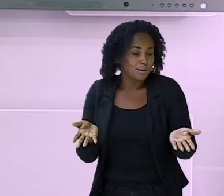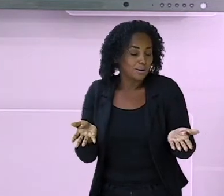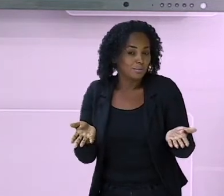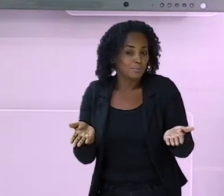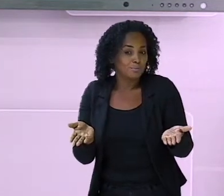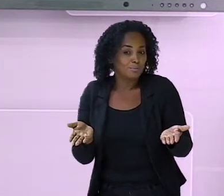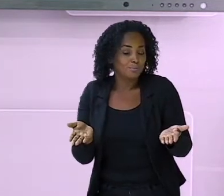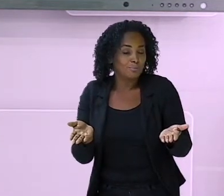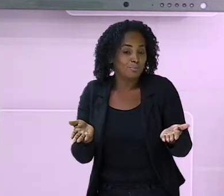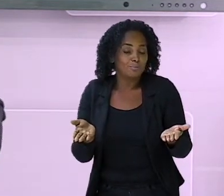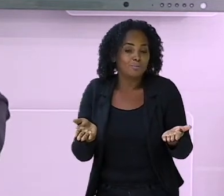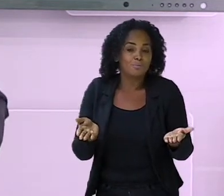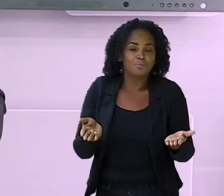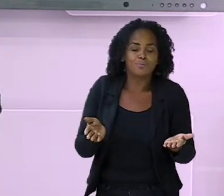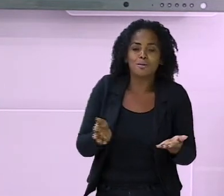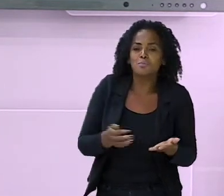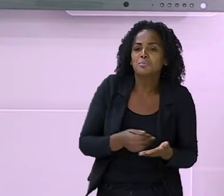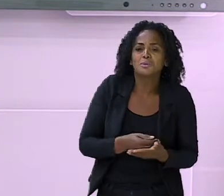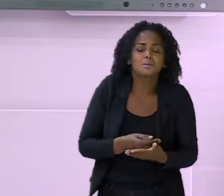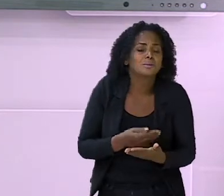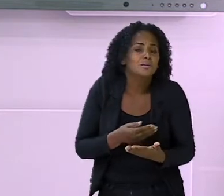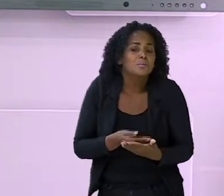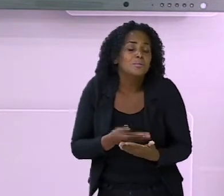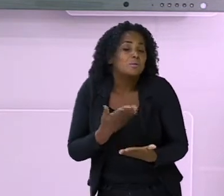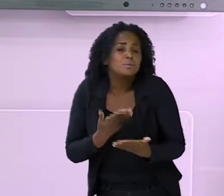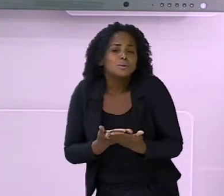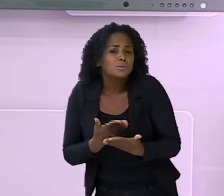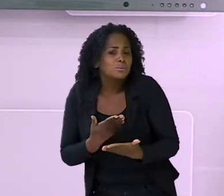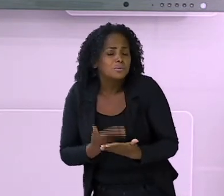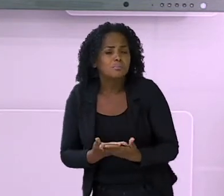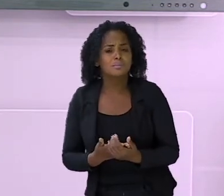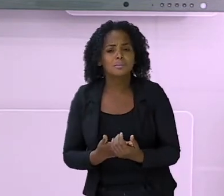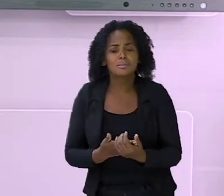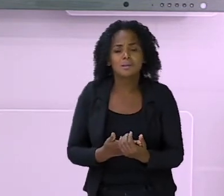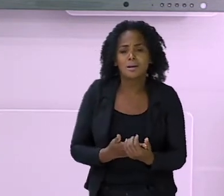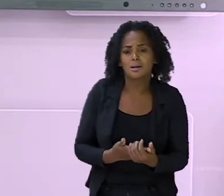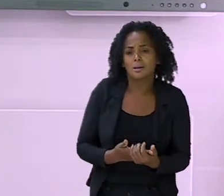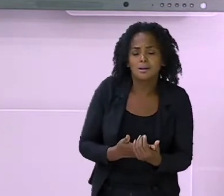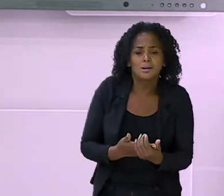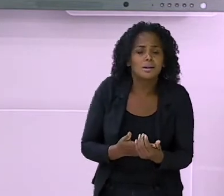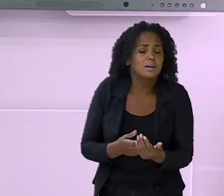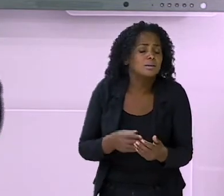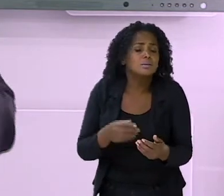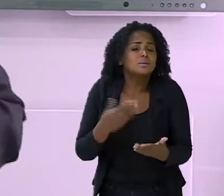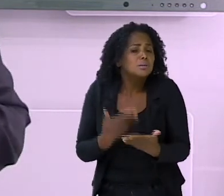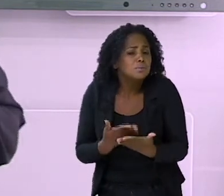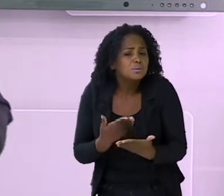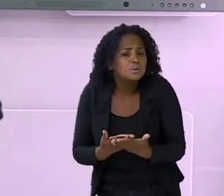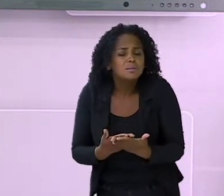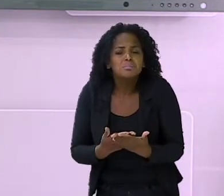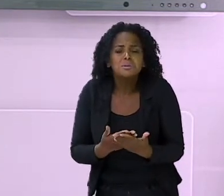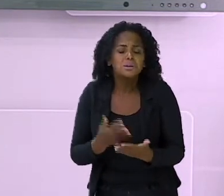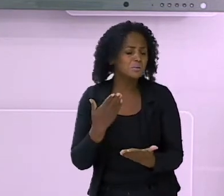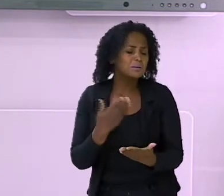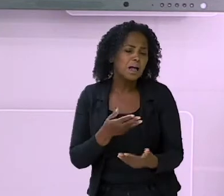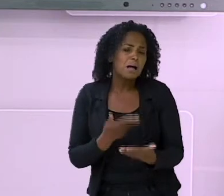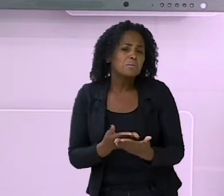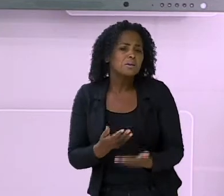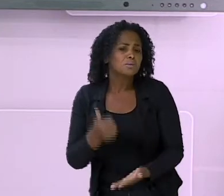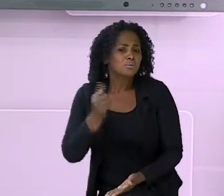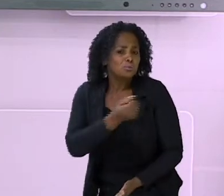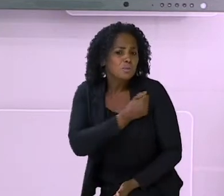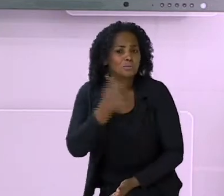gente desfrutar de um objeto de conhecimento que nós já estamos trabalhando desde a aula 18, que